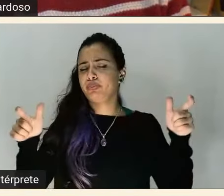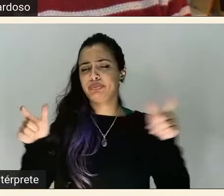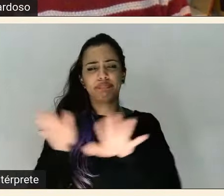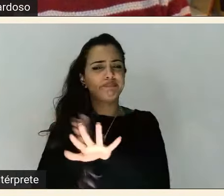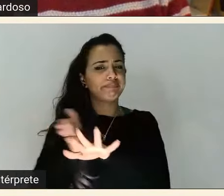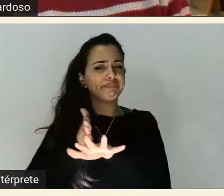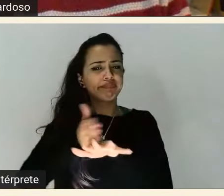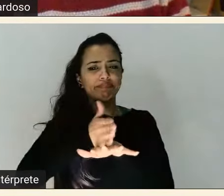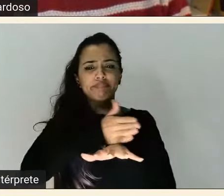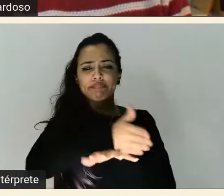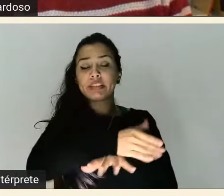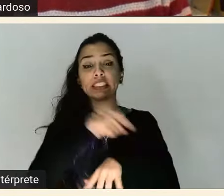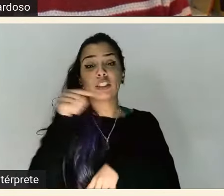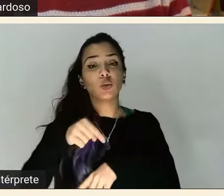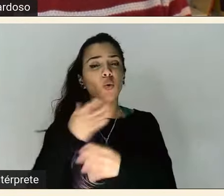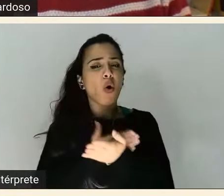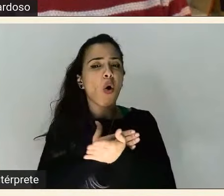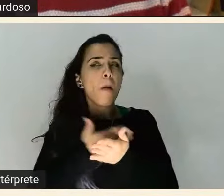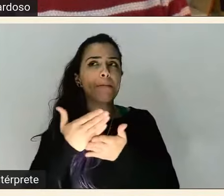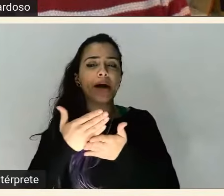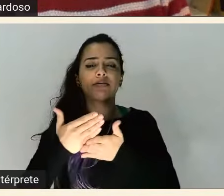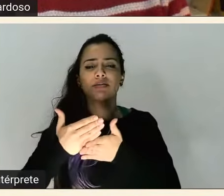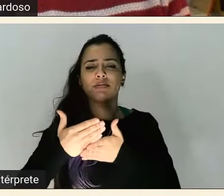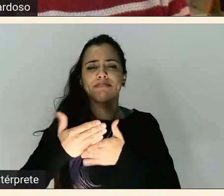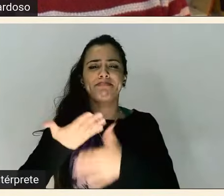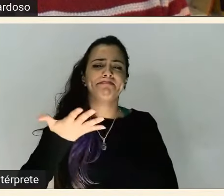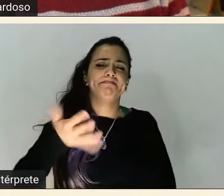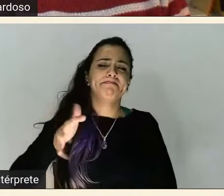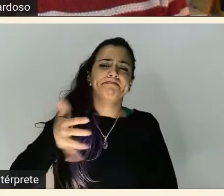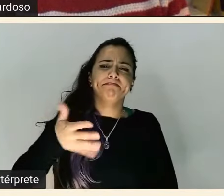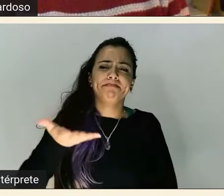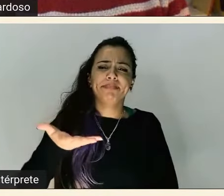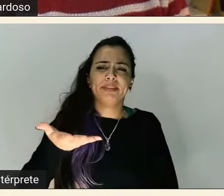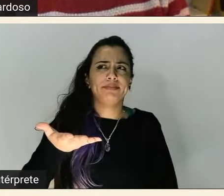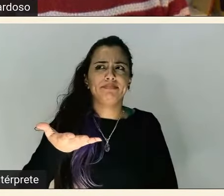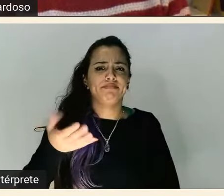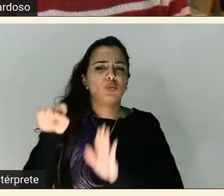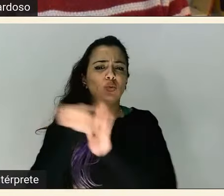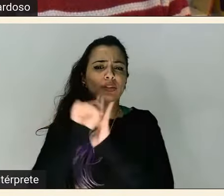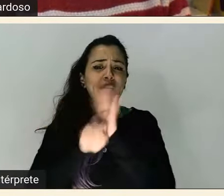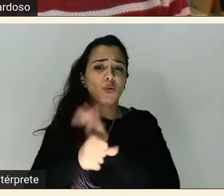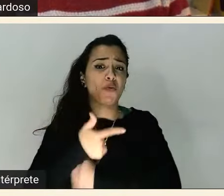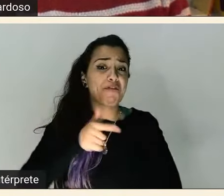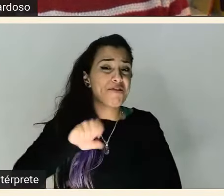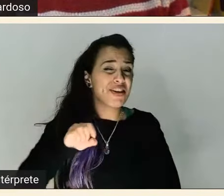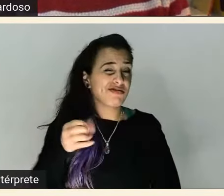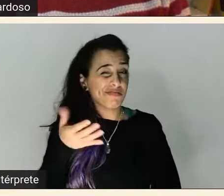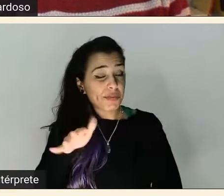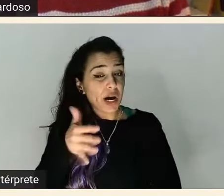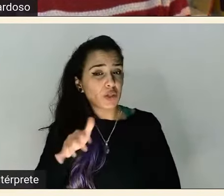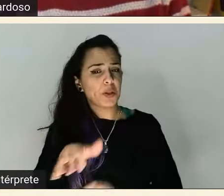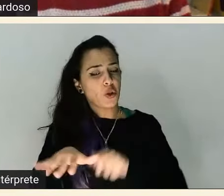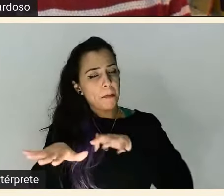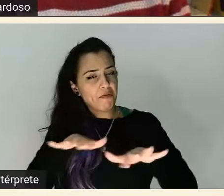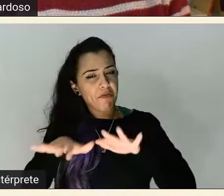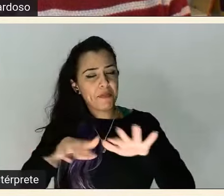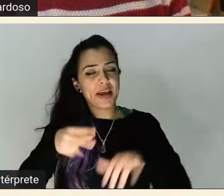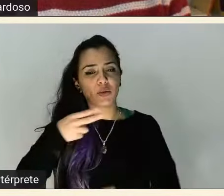no, ainda no, no pelo menos data pelo menos do início do século XX, no movimento